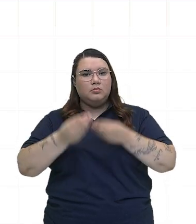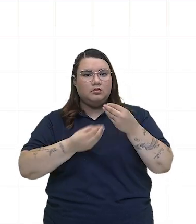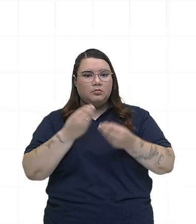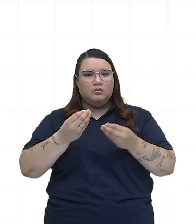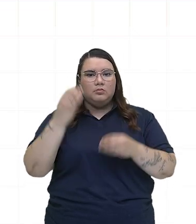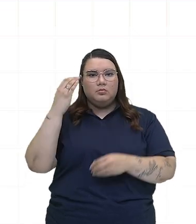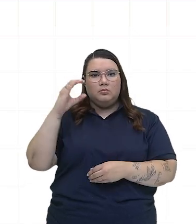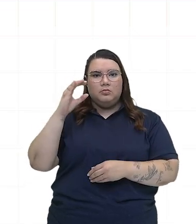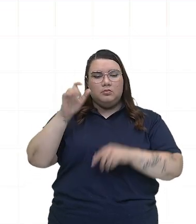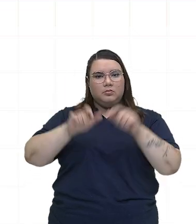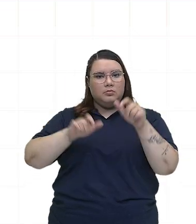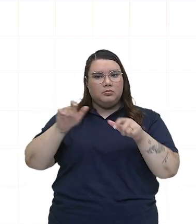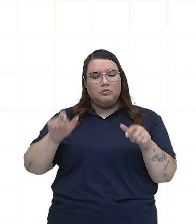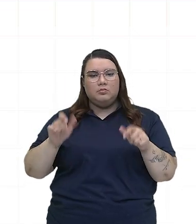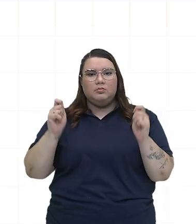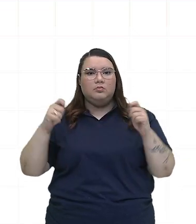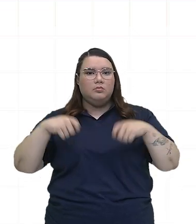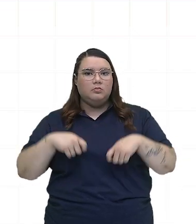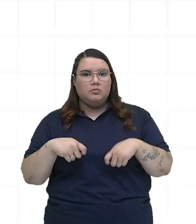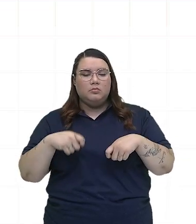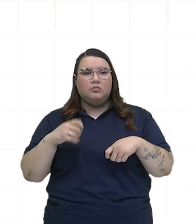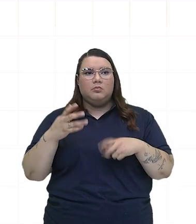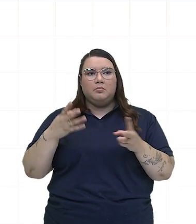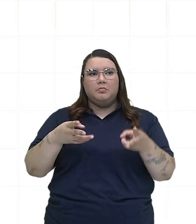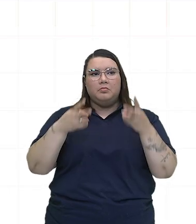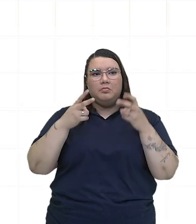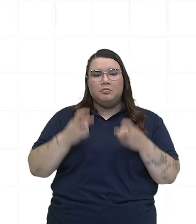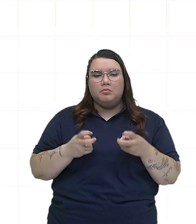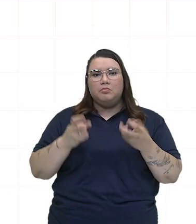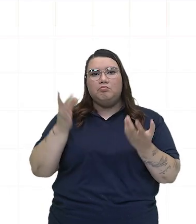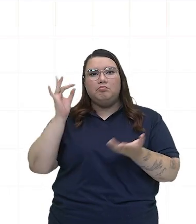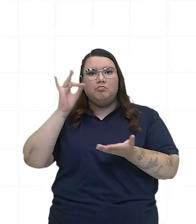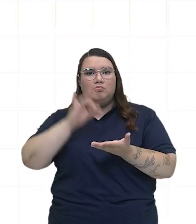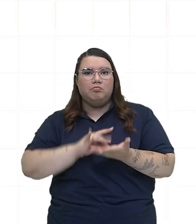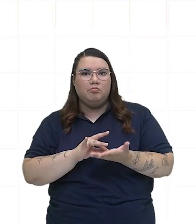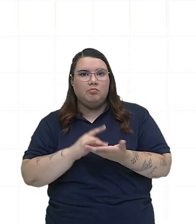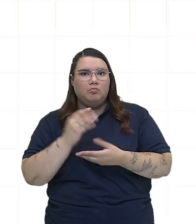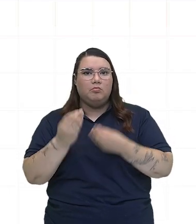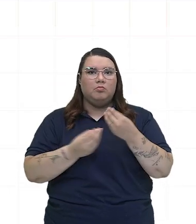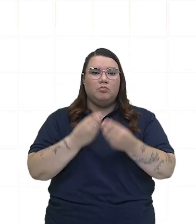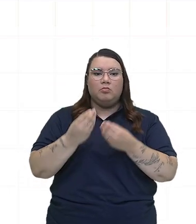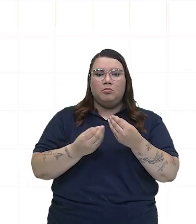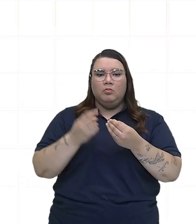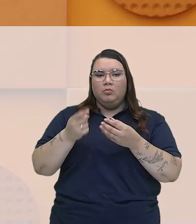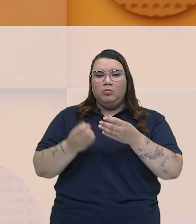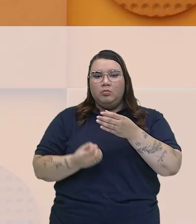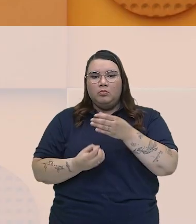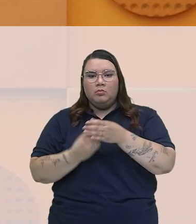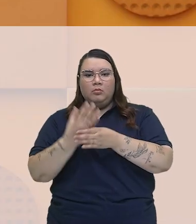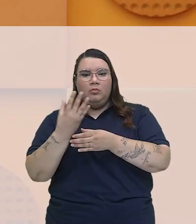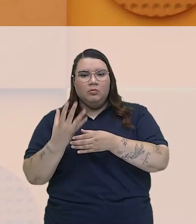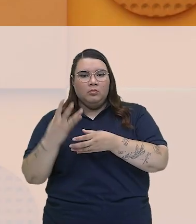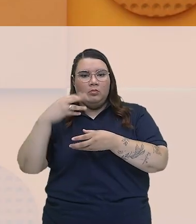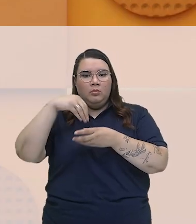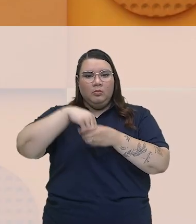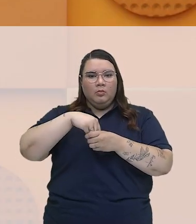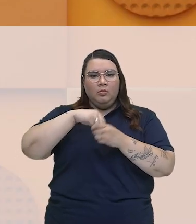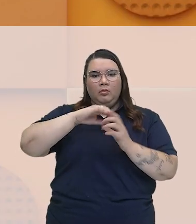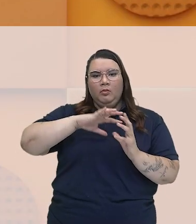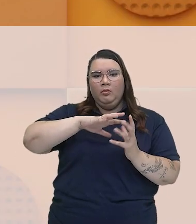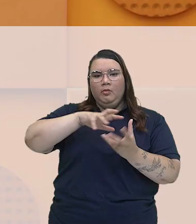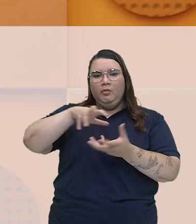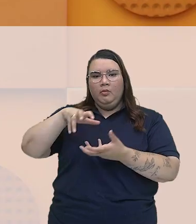que os cientistas eles podem prever ou podem afirmar como é a constituição do interior do